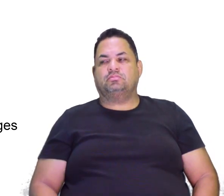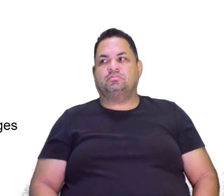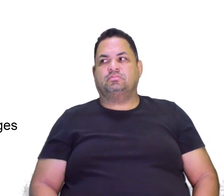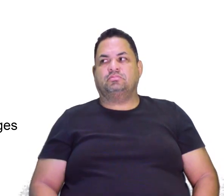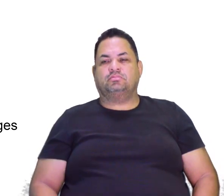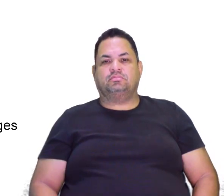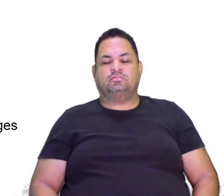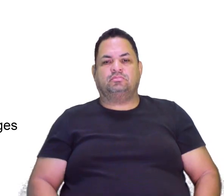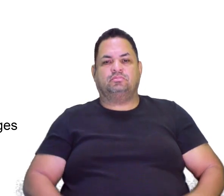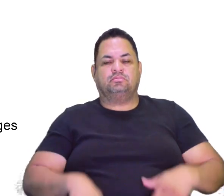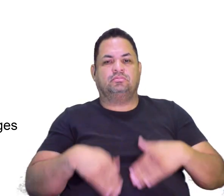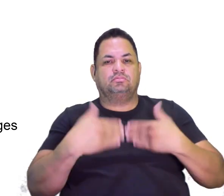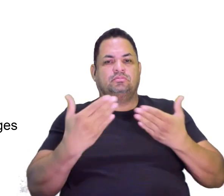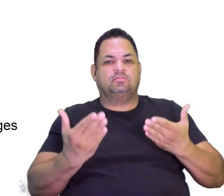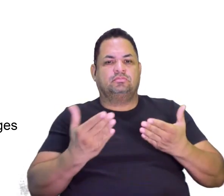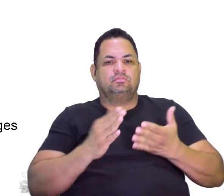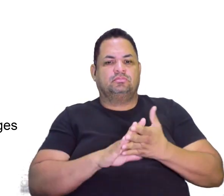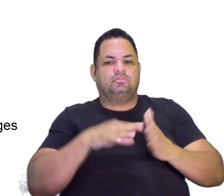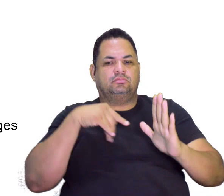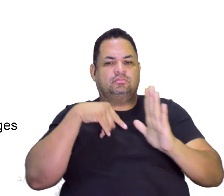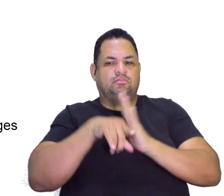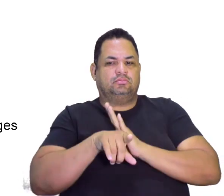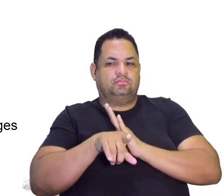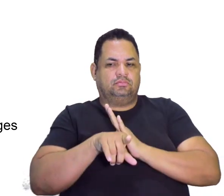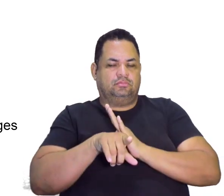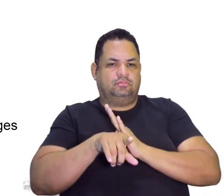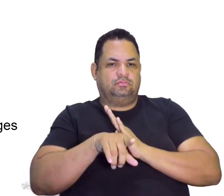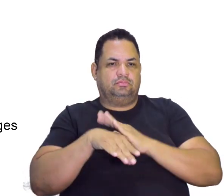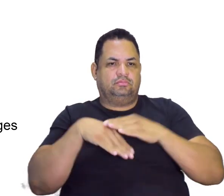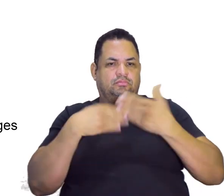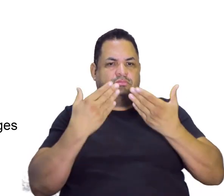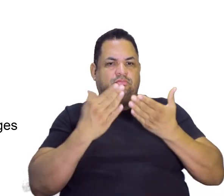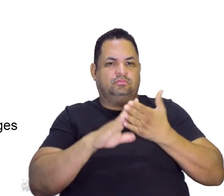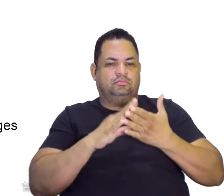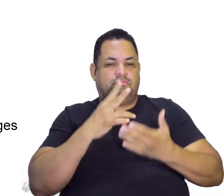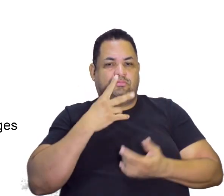qual é a questão, o que se procura aí